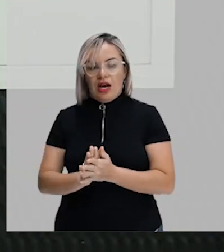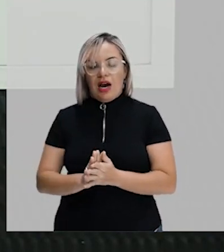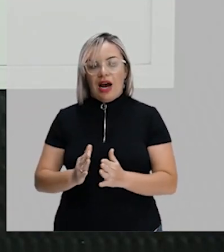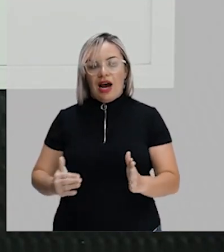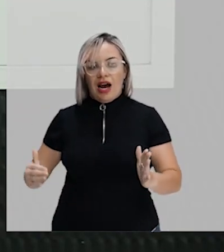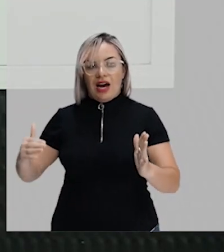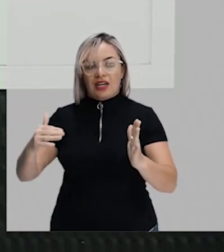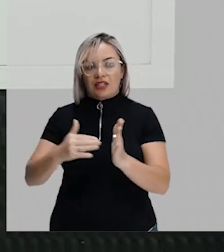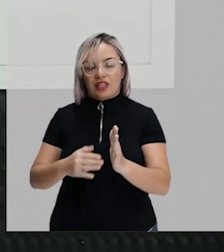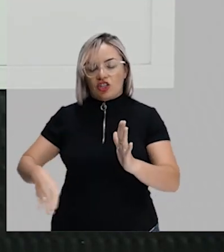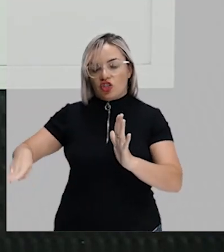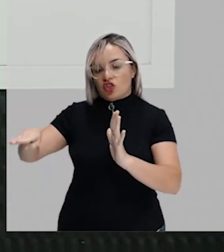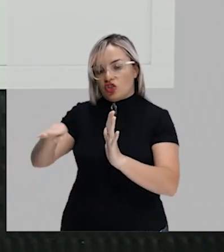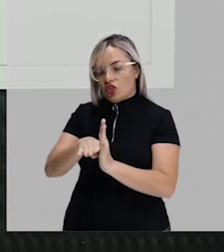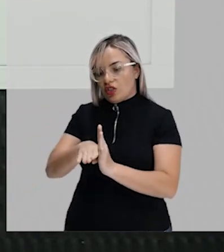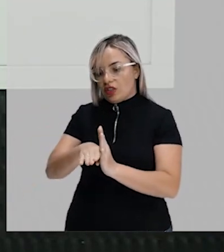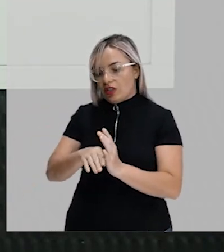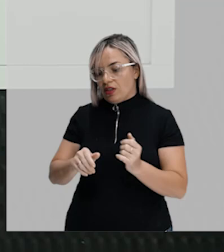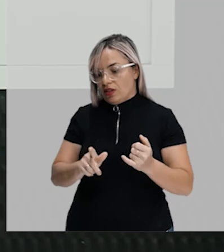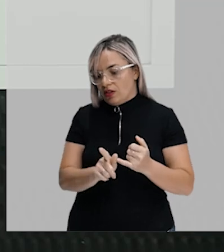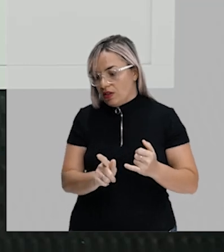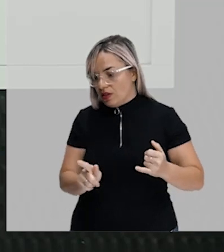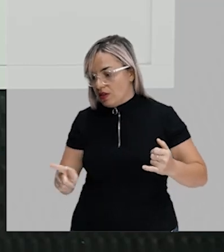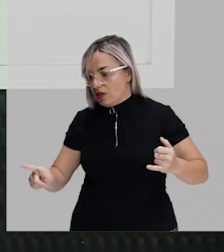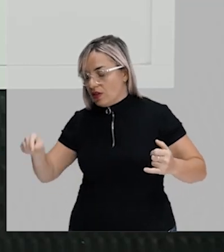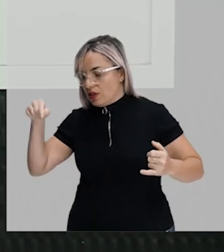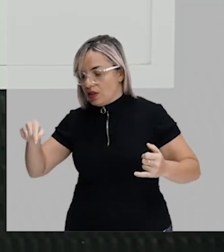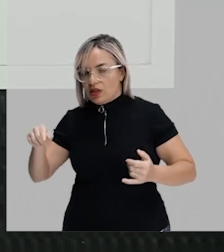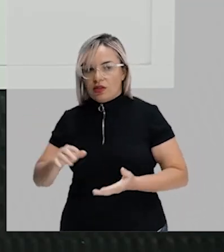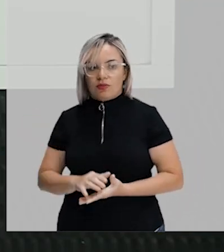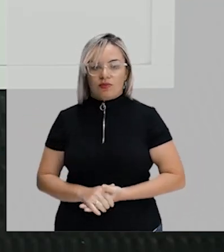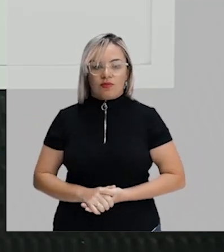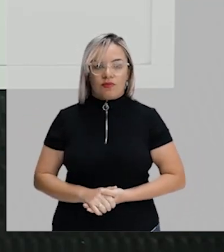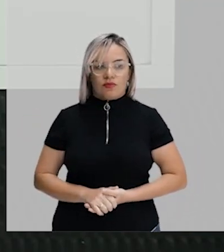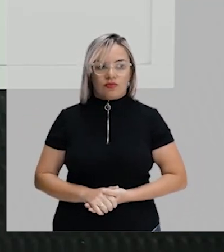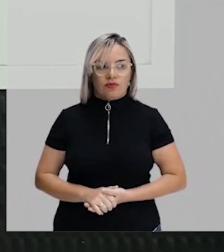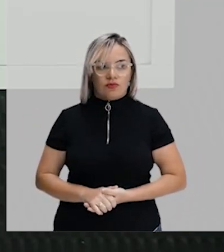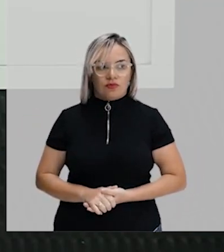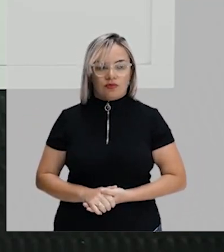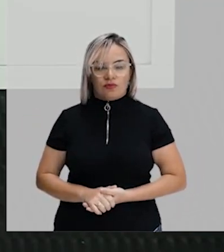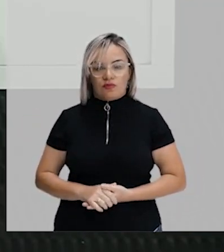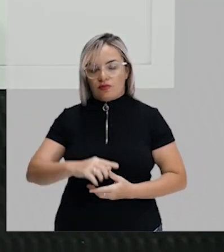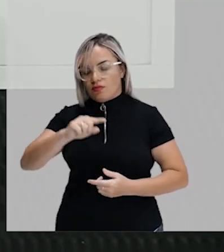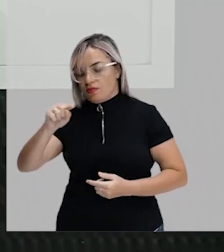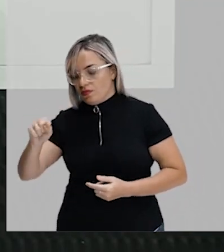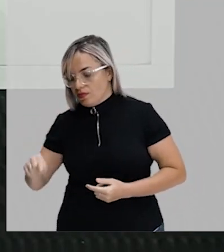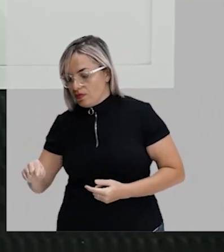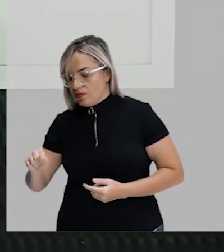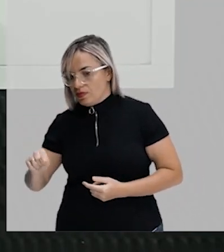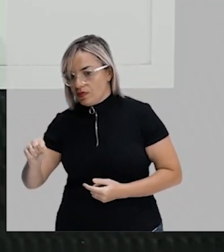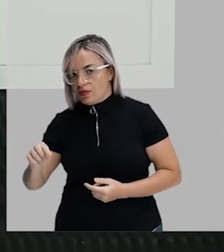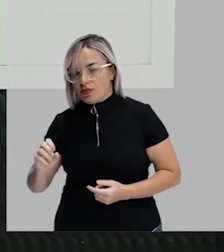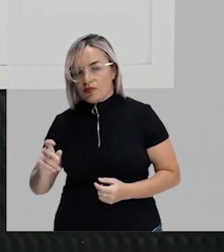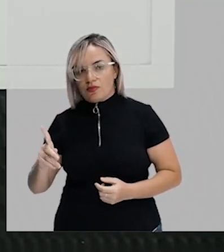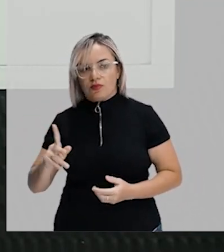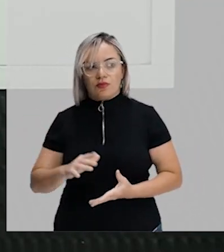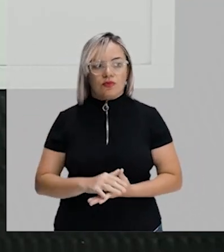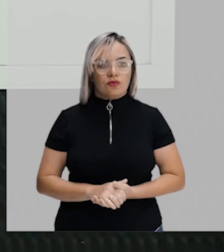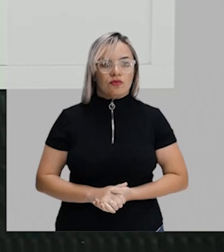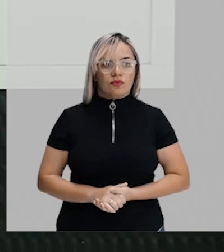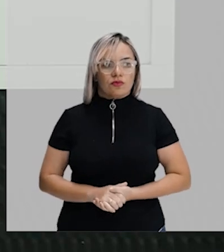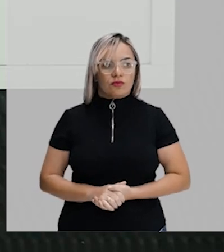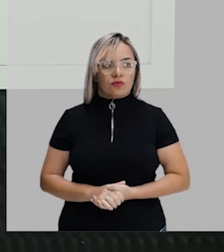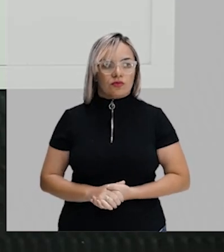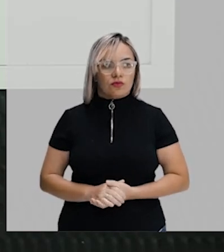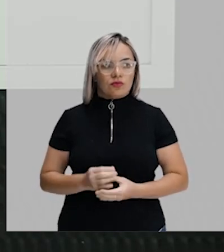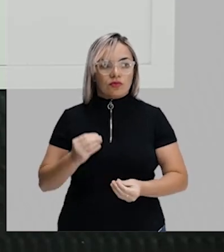novamente. Certo? Até ele chegar aqui no solo novamente. Tá ok? Então é o seguinte,